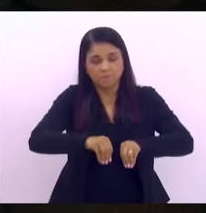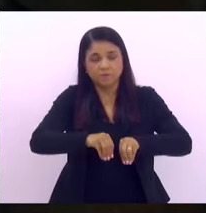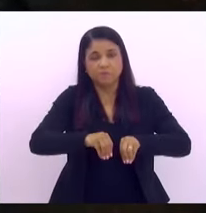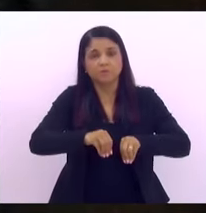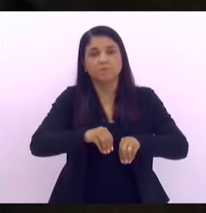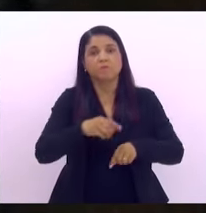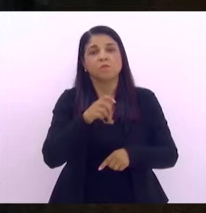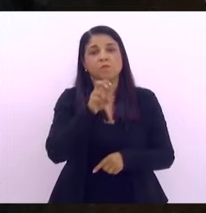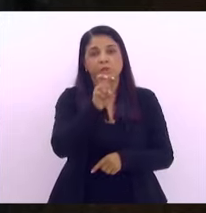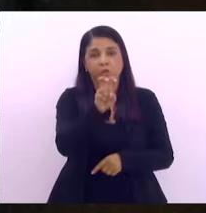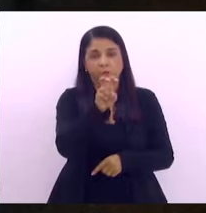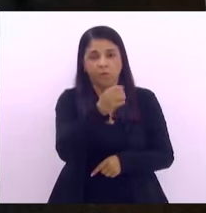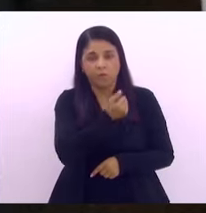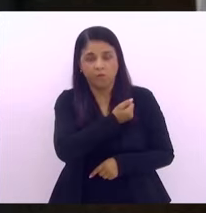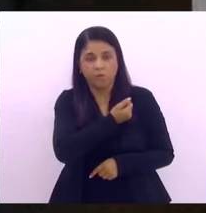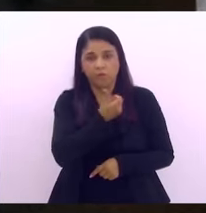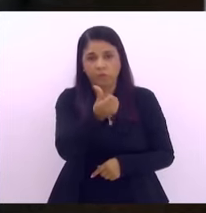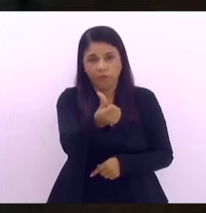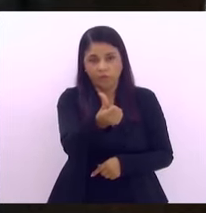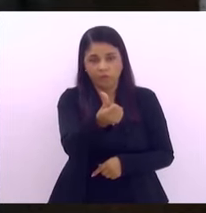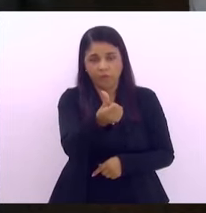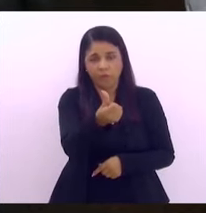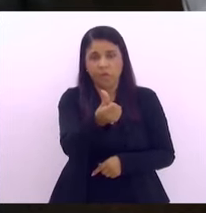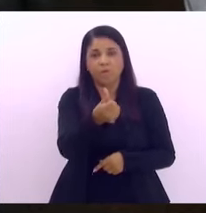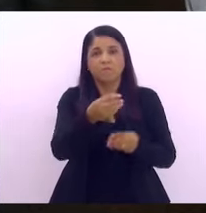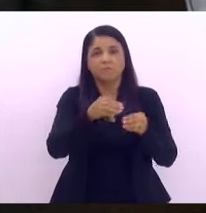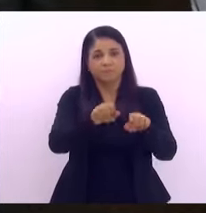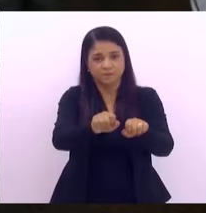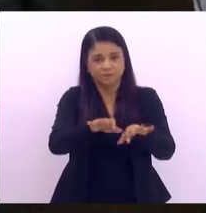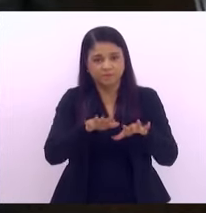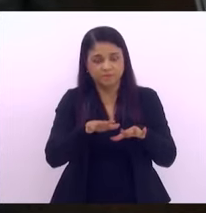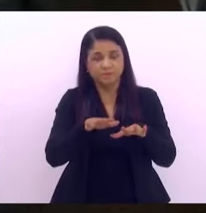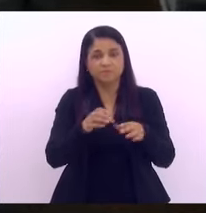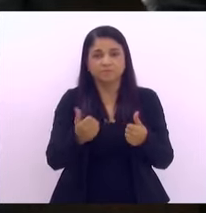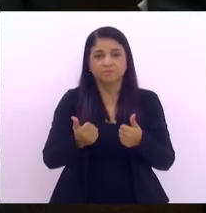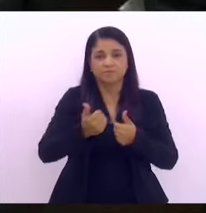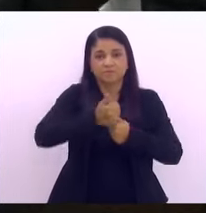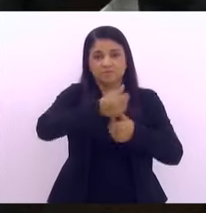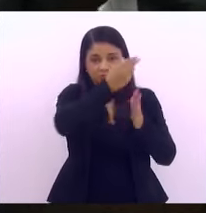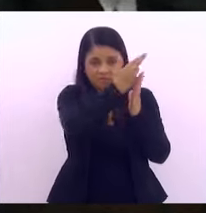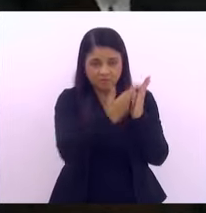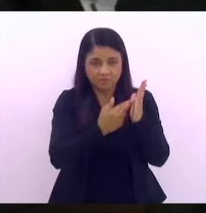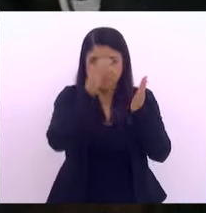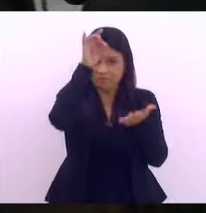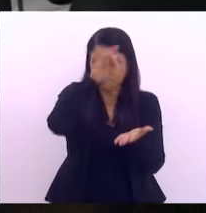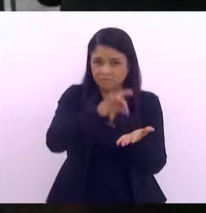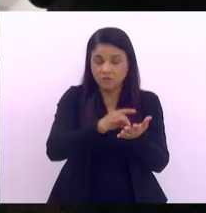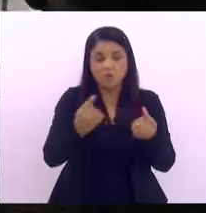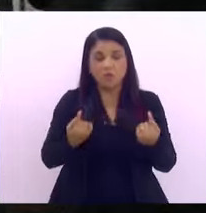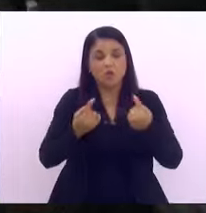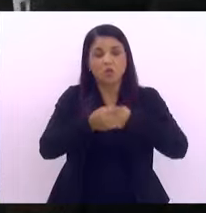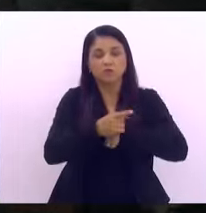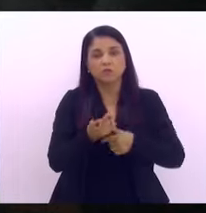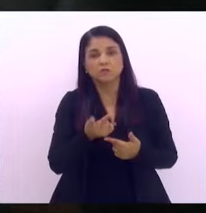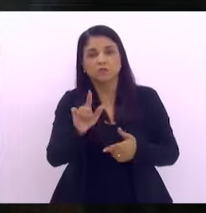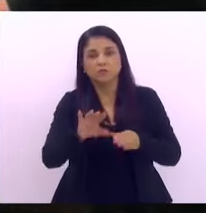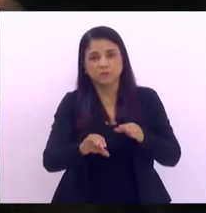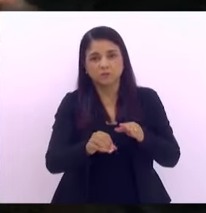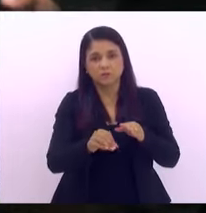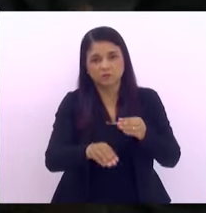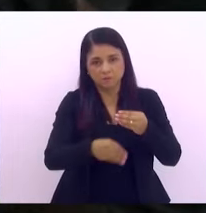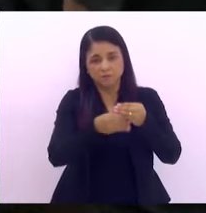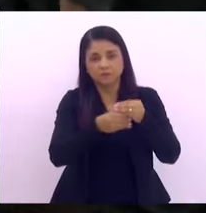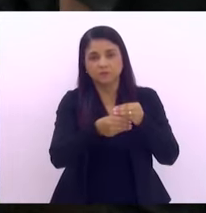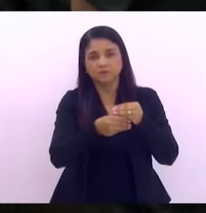emendas números 5 e 6 de plenário pela redação original, contrária às demais emendas. Conclui o